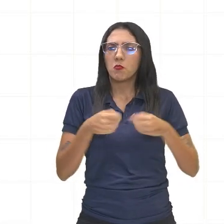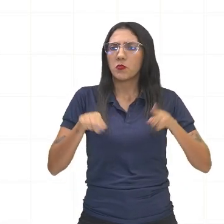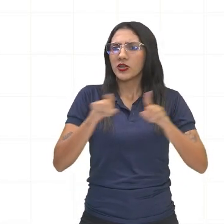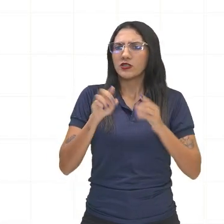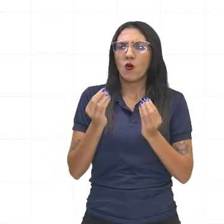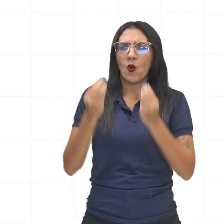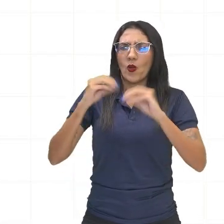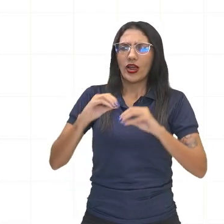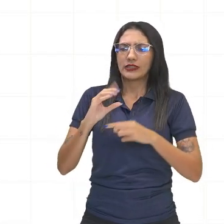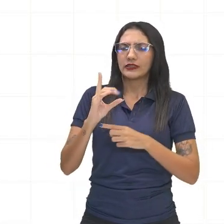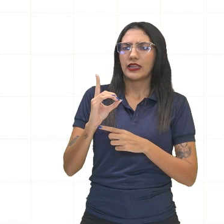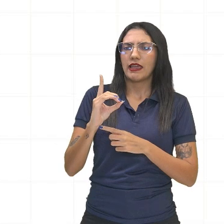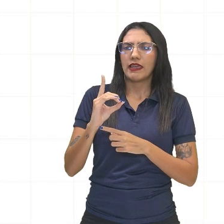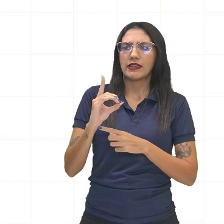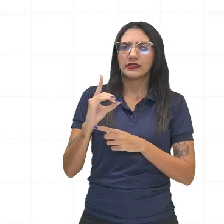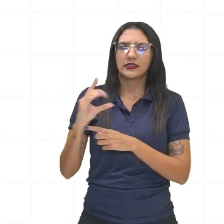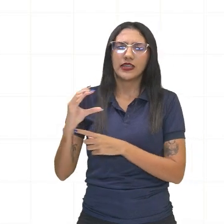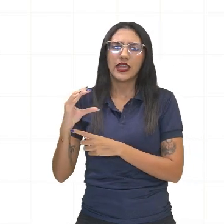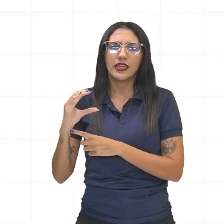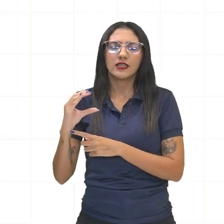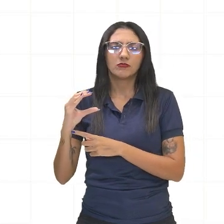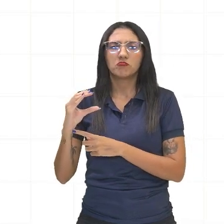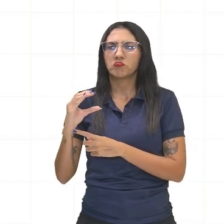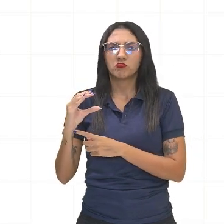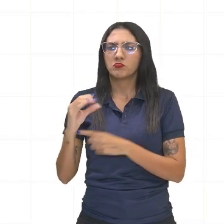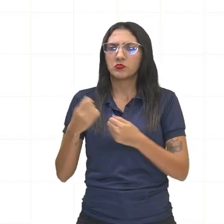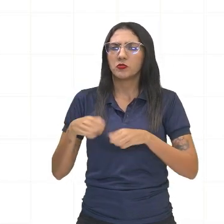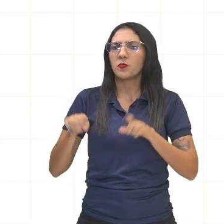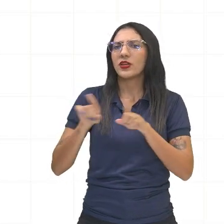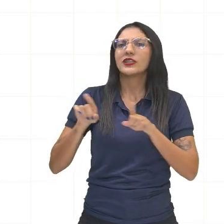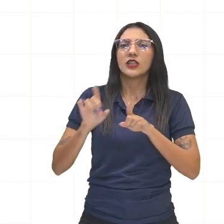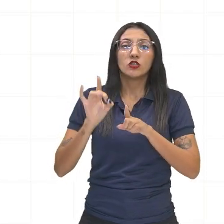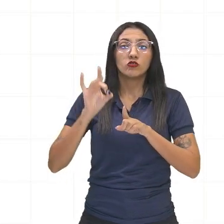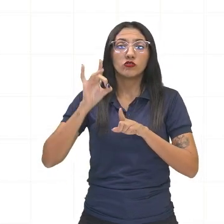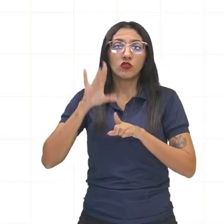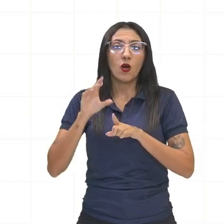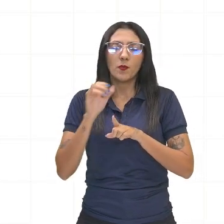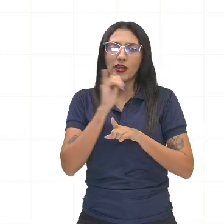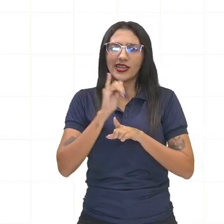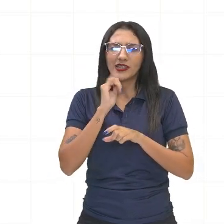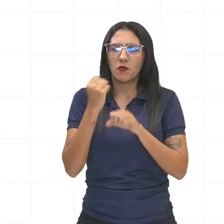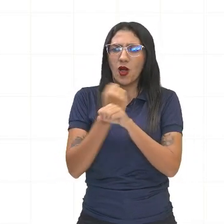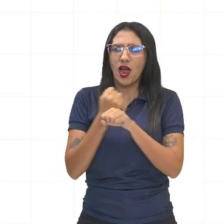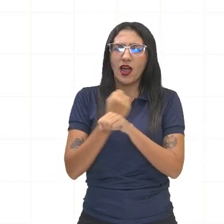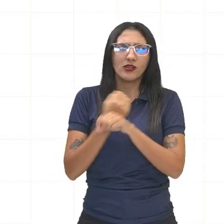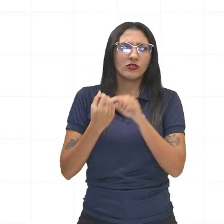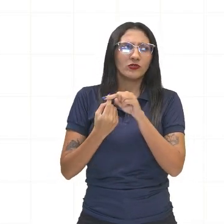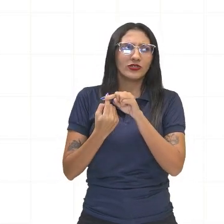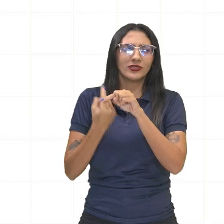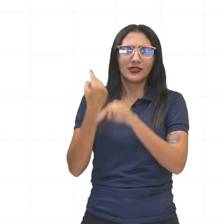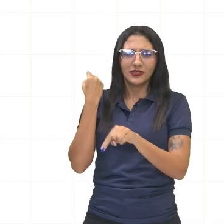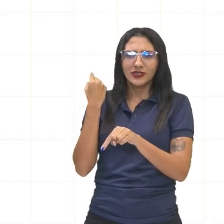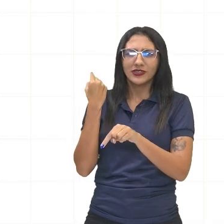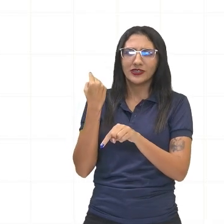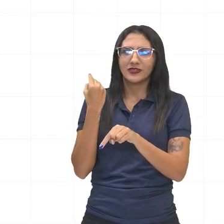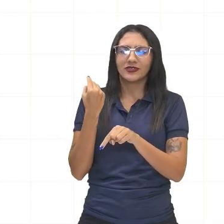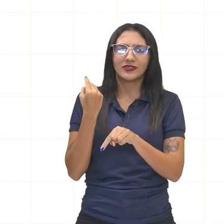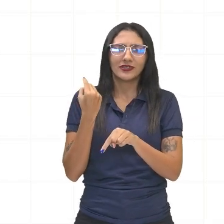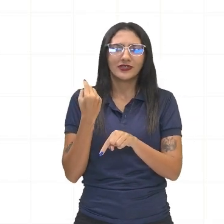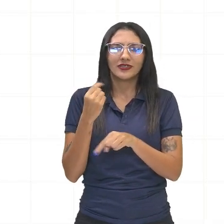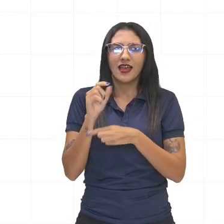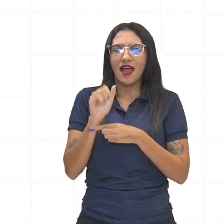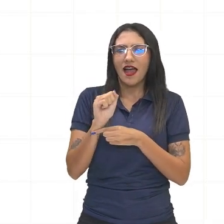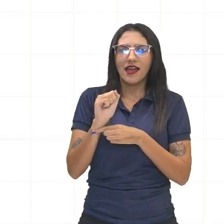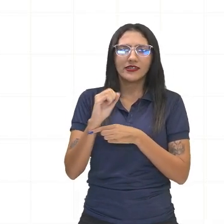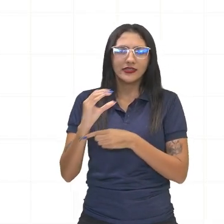tá? Porque a gente utiliza muito mais a datação para antes de Cristo. Olha só, nós temos então aí o quê,